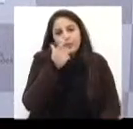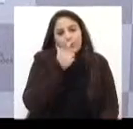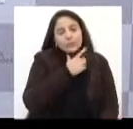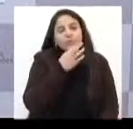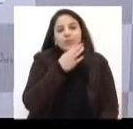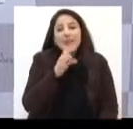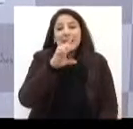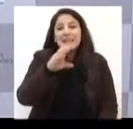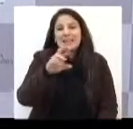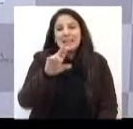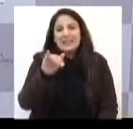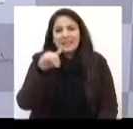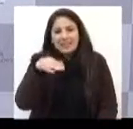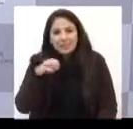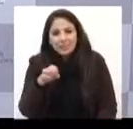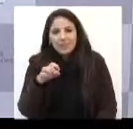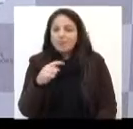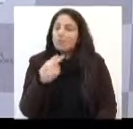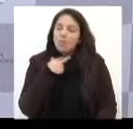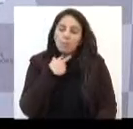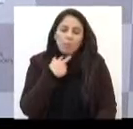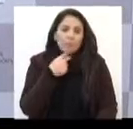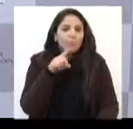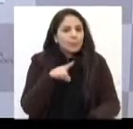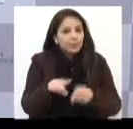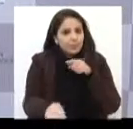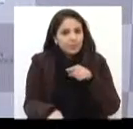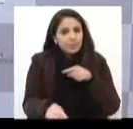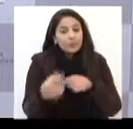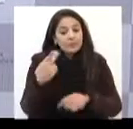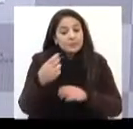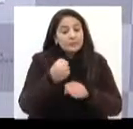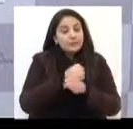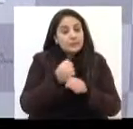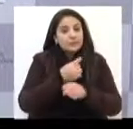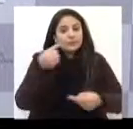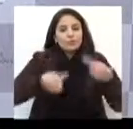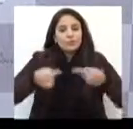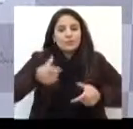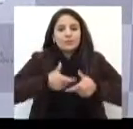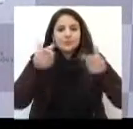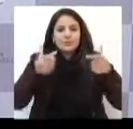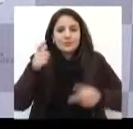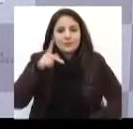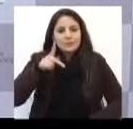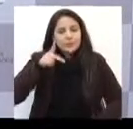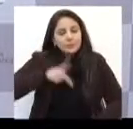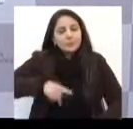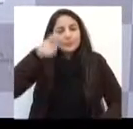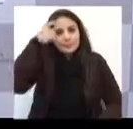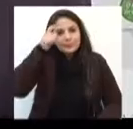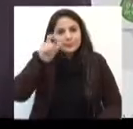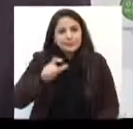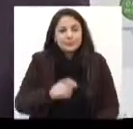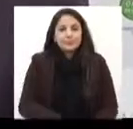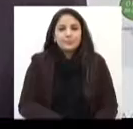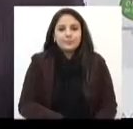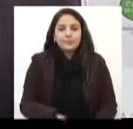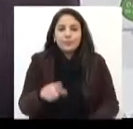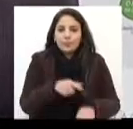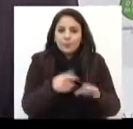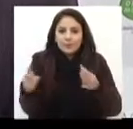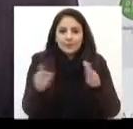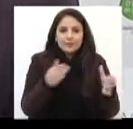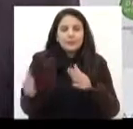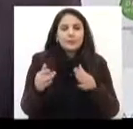predatória e ela é criminosa porque ela é ilegal. Então, esse ano esse debate grande para que as pessoas tenham essa consciência. Durante o